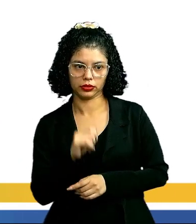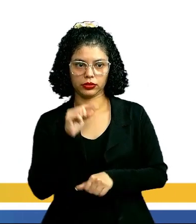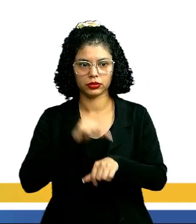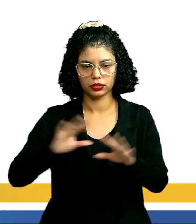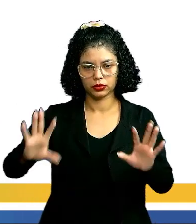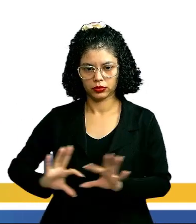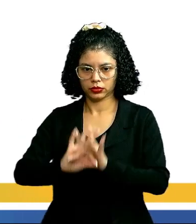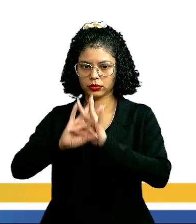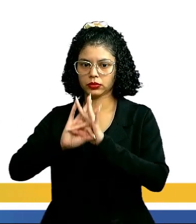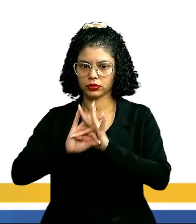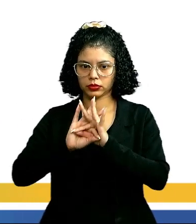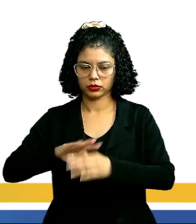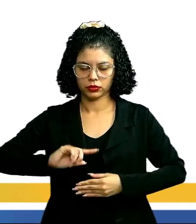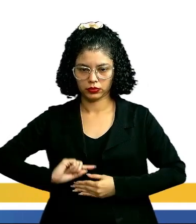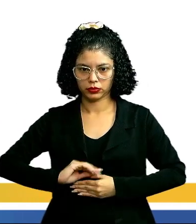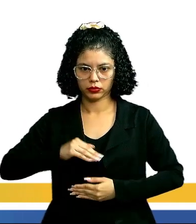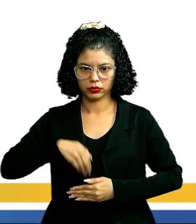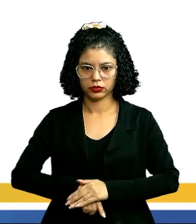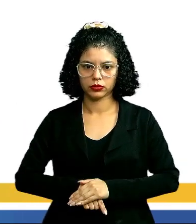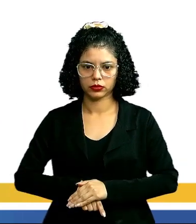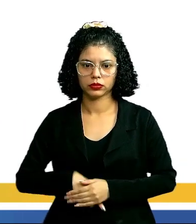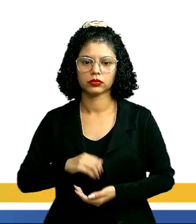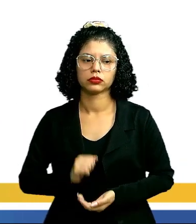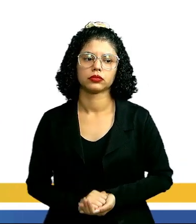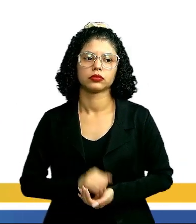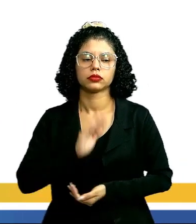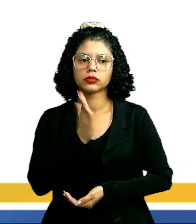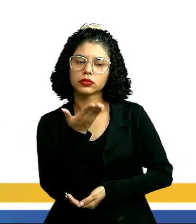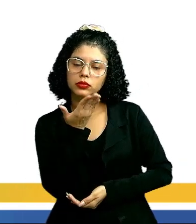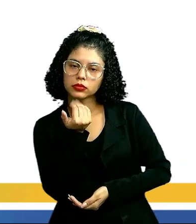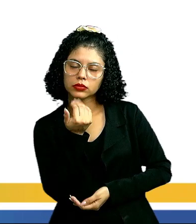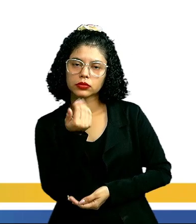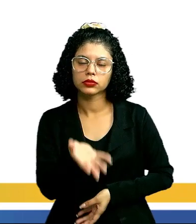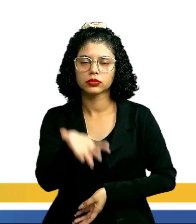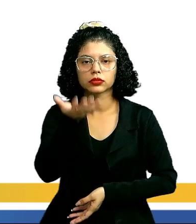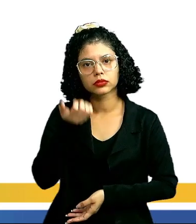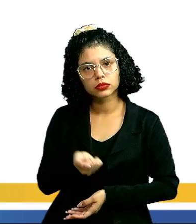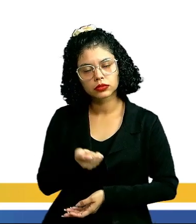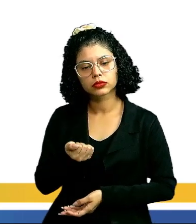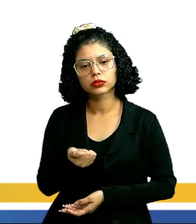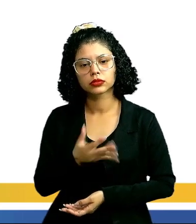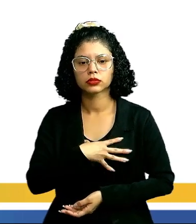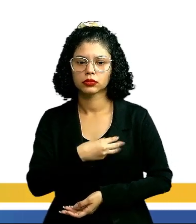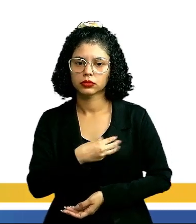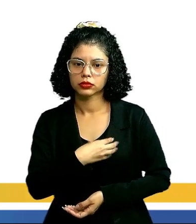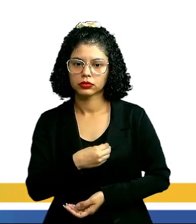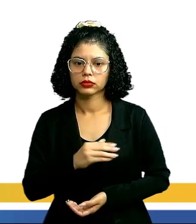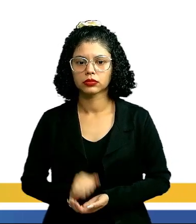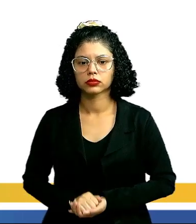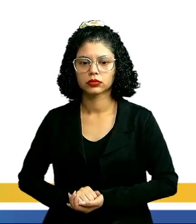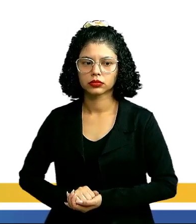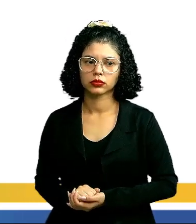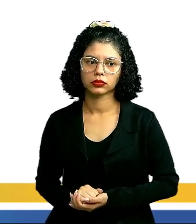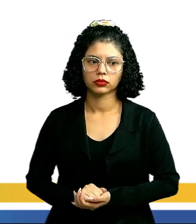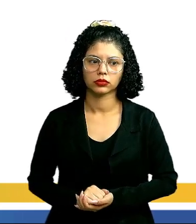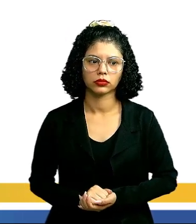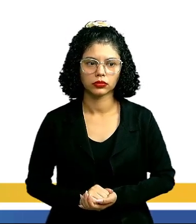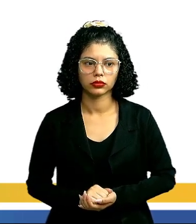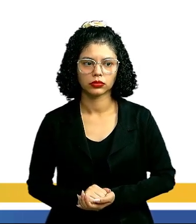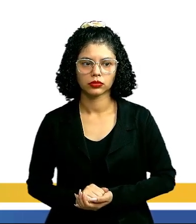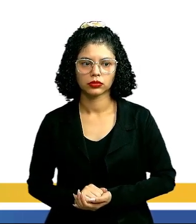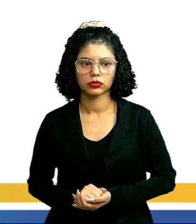permanecer ligados à mãe, lá na bolsa, no marsúpio, se alimentando, recebendo o leite. E